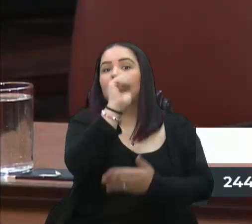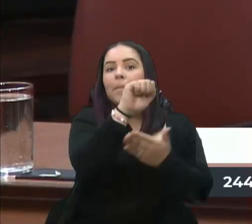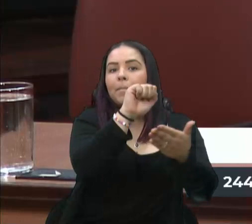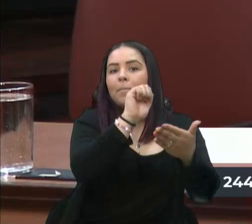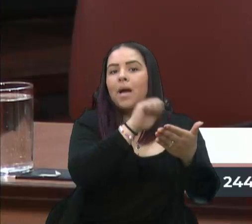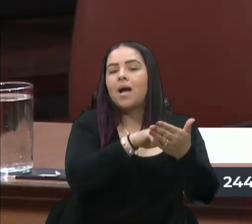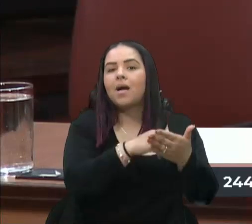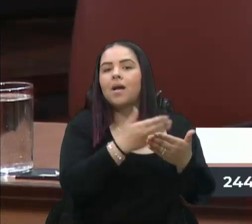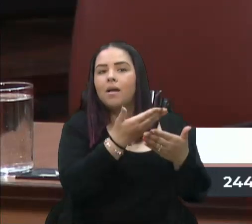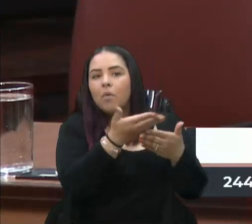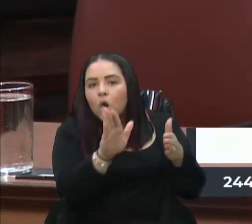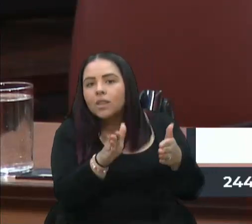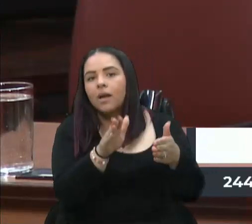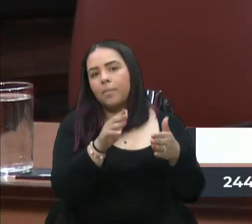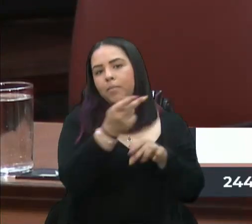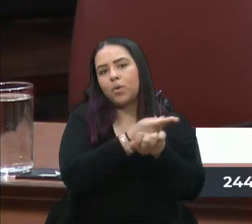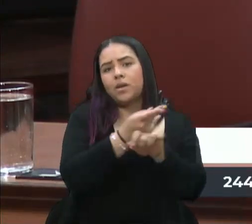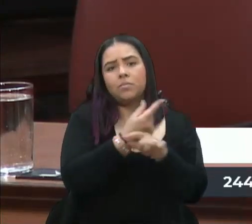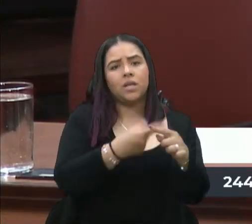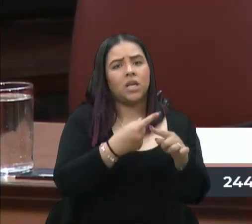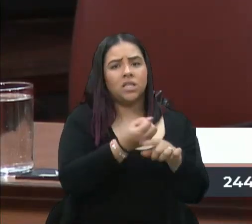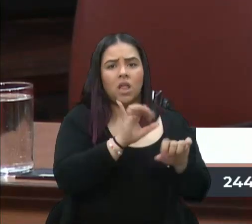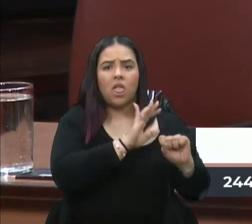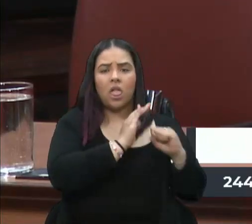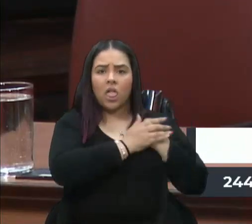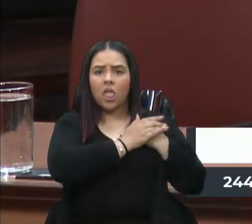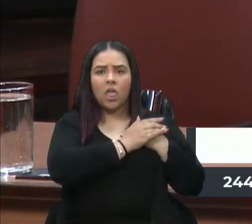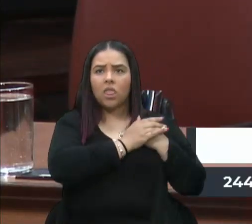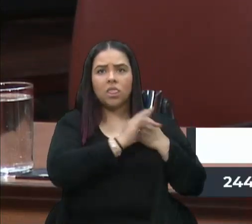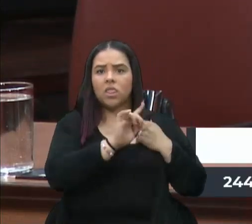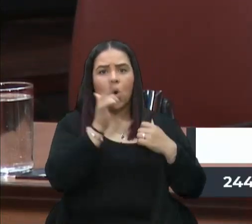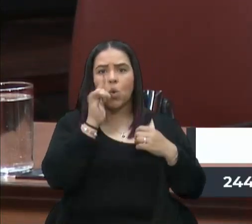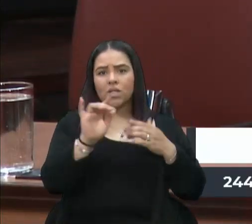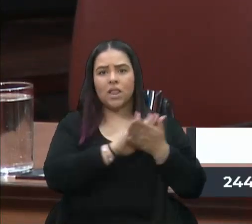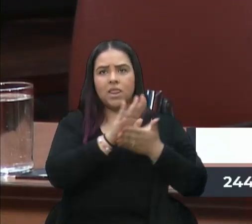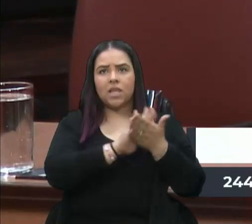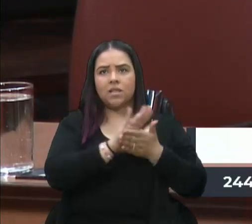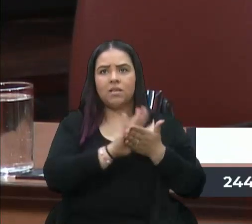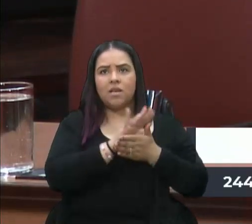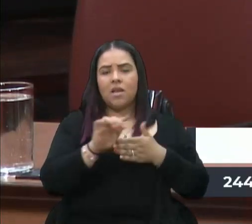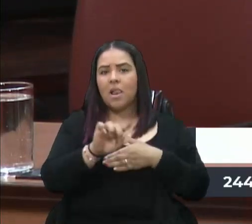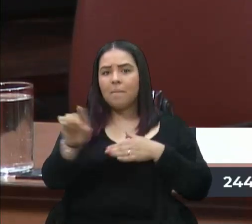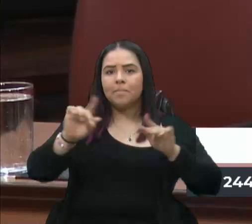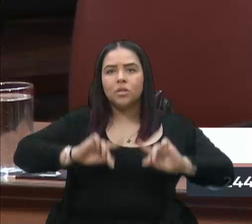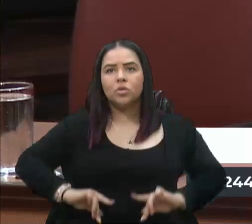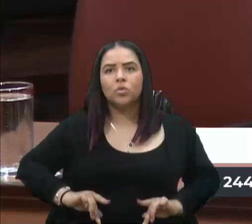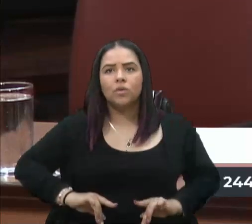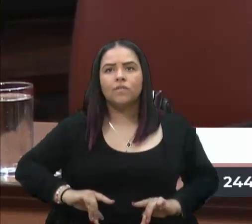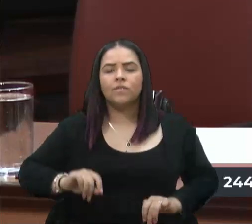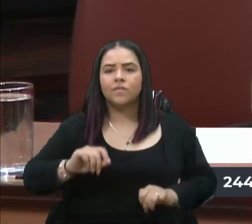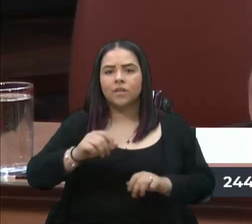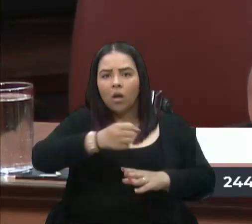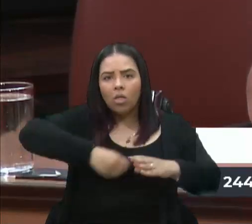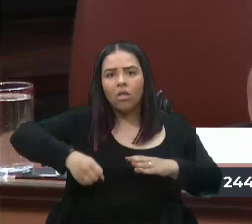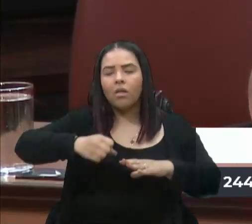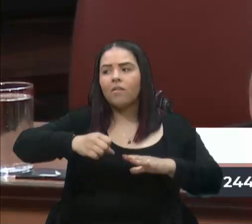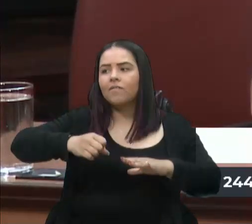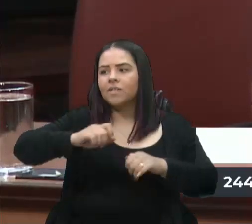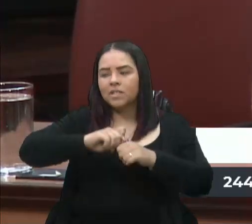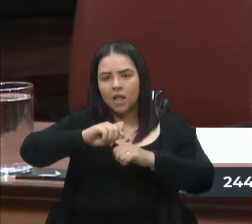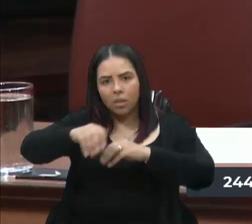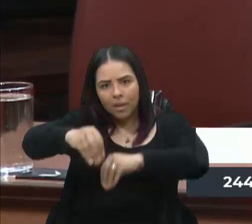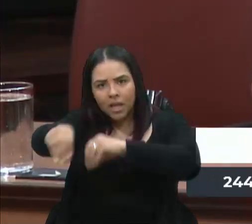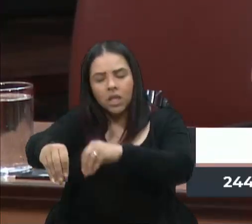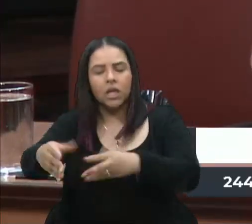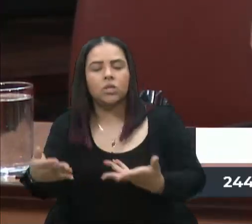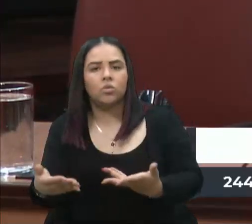ficar enclausurado, a gente não consegue nada. E quem mais paga o preço é aquela pessoa que está plantando e está produzindo alimento para trazer para a nossa mesa. Obrigado,